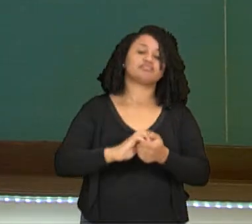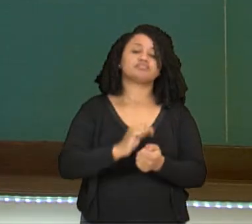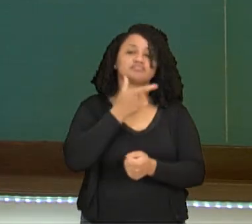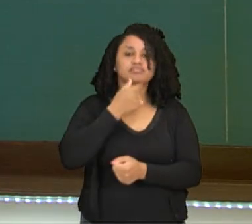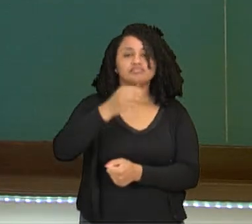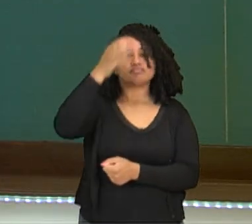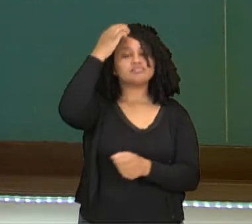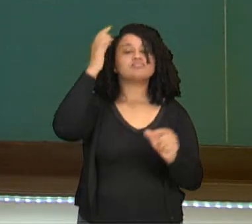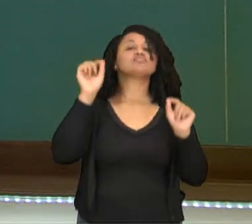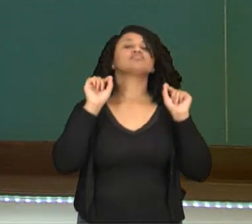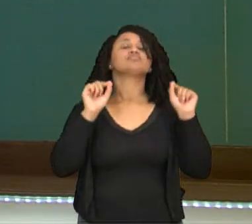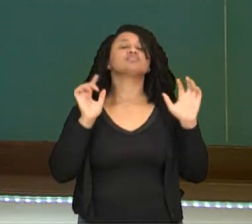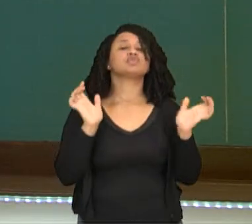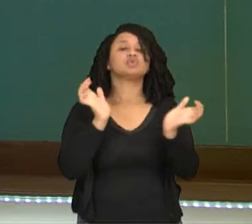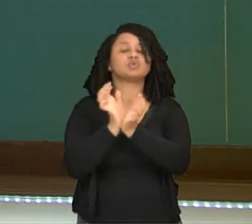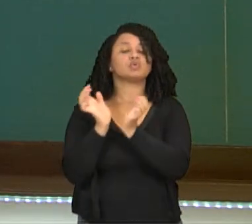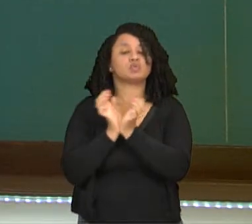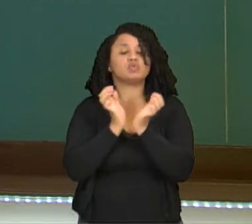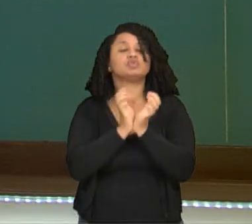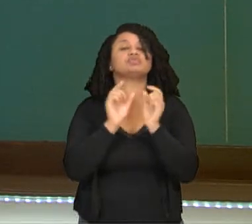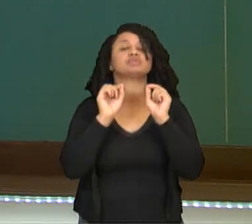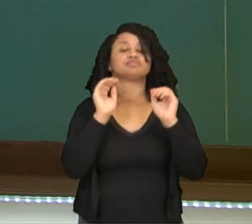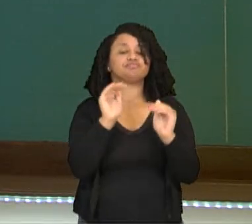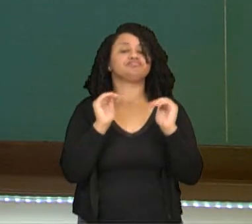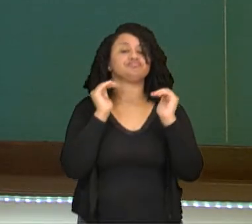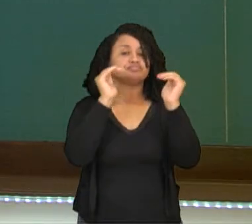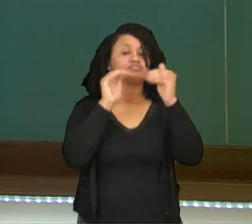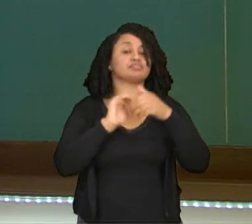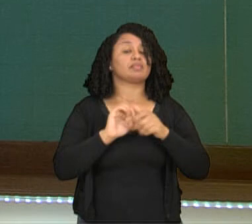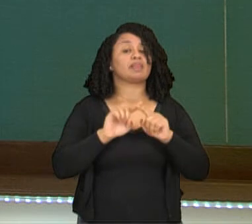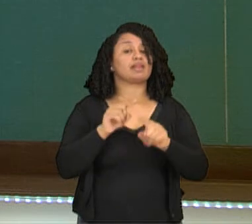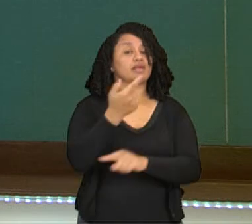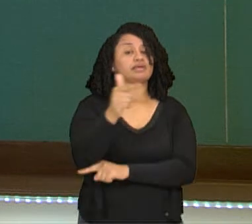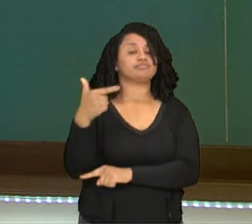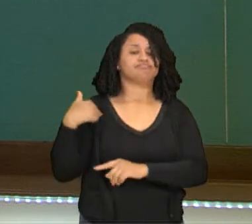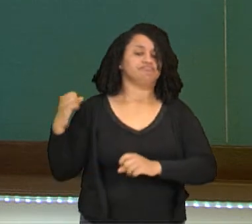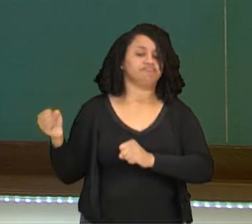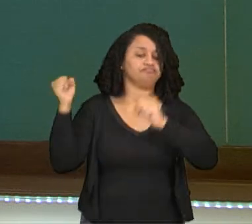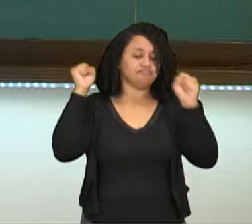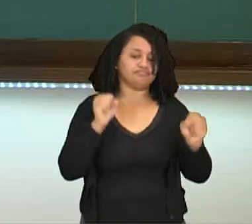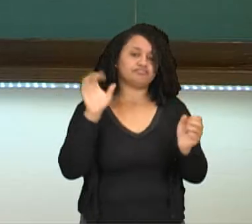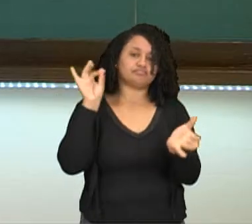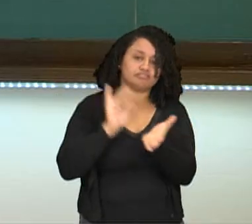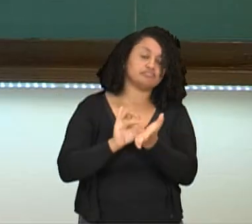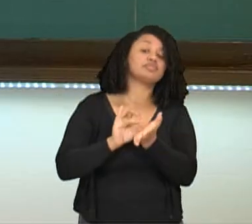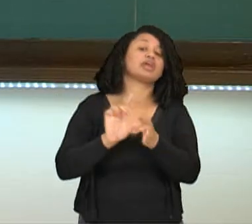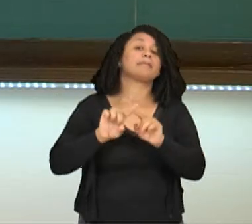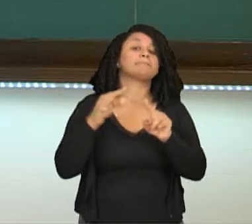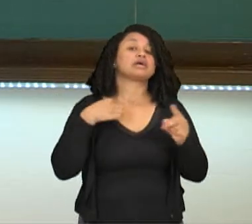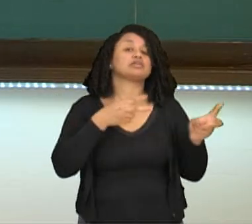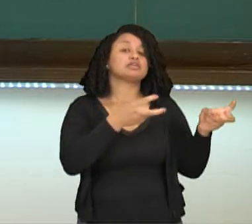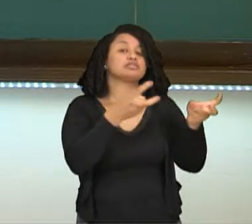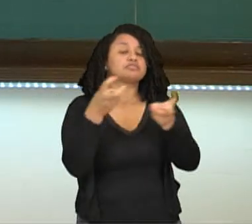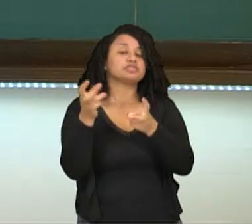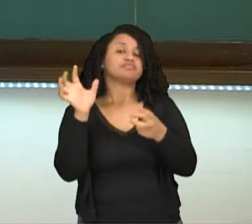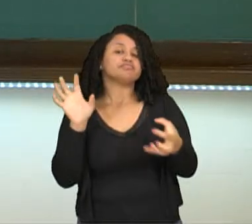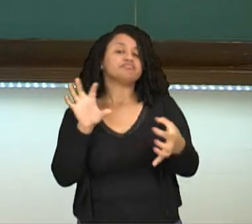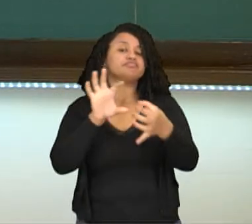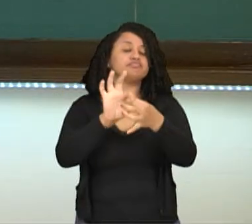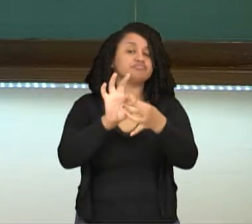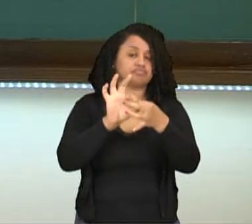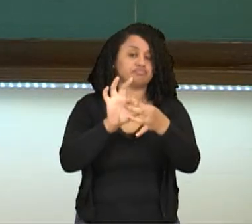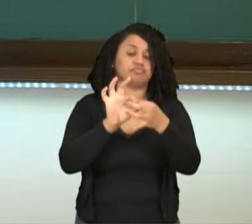que vinham, né? O rei, ele vinha da nobreza, mas ele não tinha um grande poder. Mas ele viu que se ele se aliasse